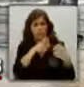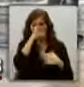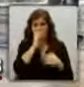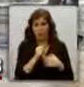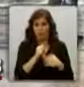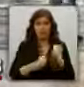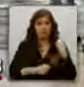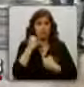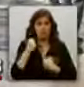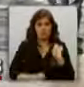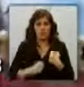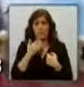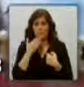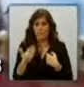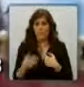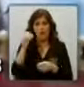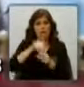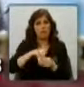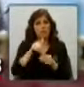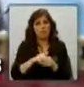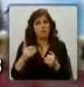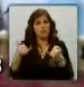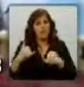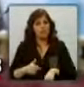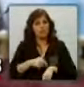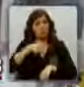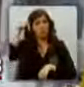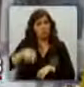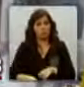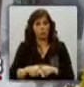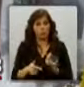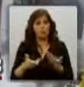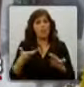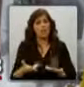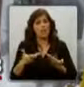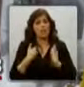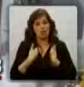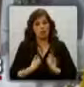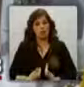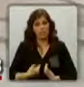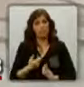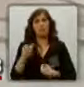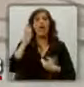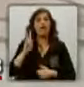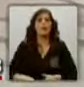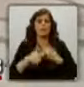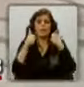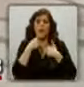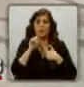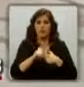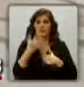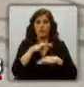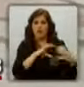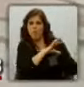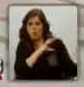os manifestantes que pediam eleições antecipadas. Hoje, a tranquilidade regressou à capital, mas os conflitos